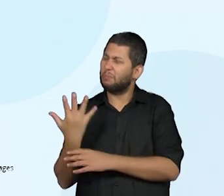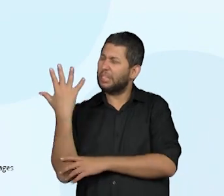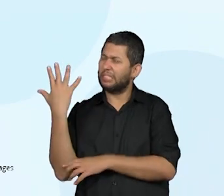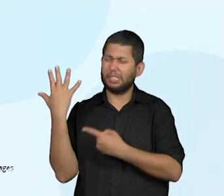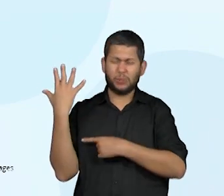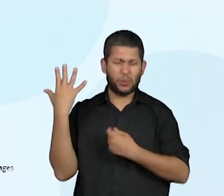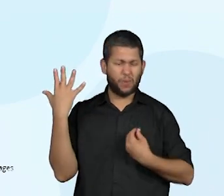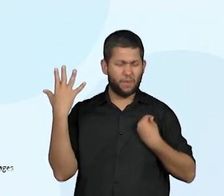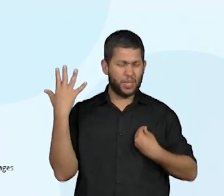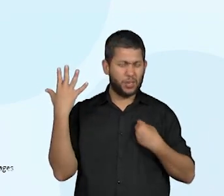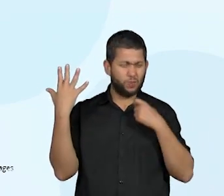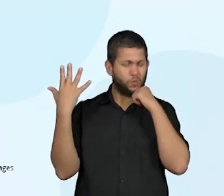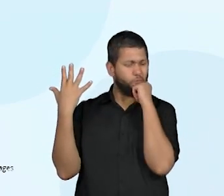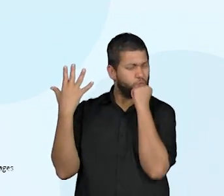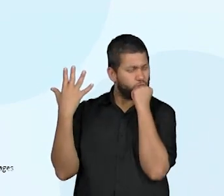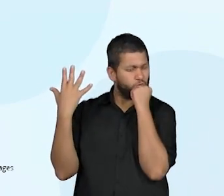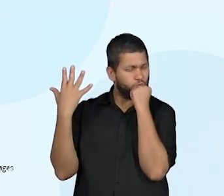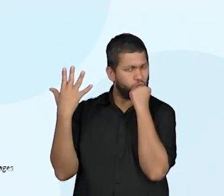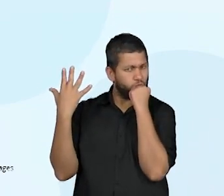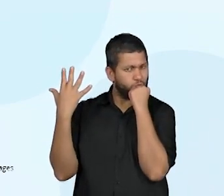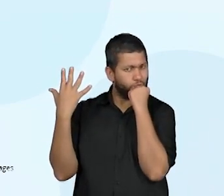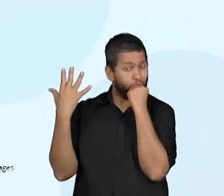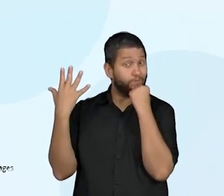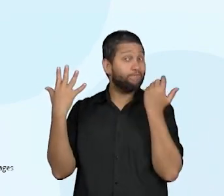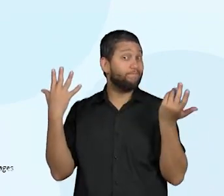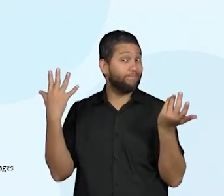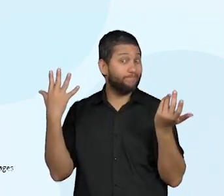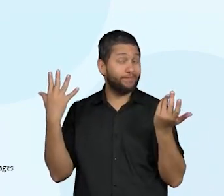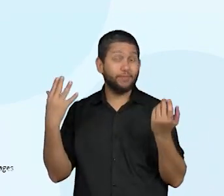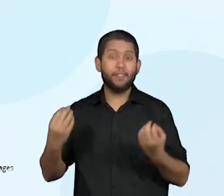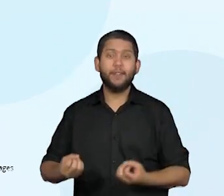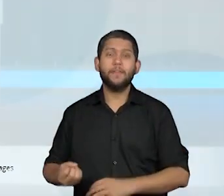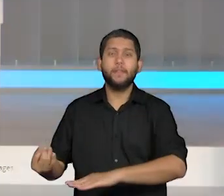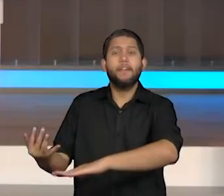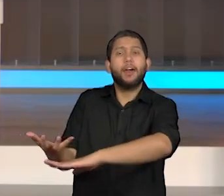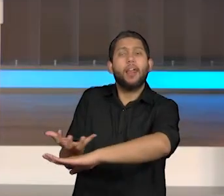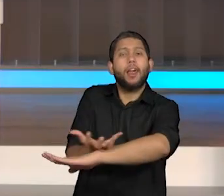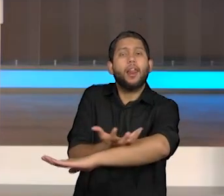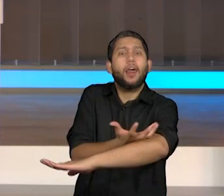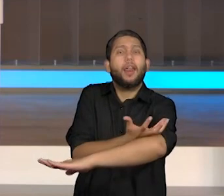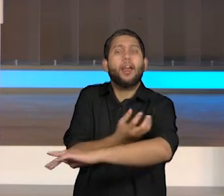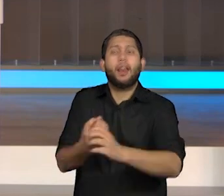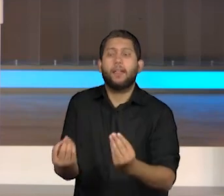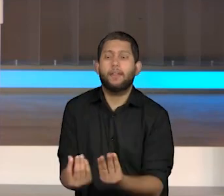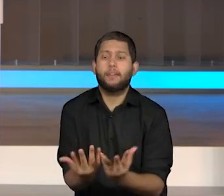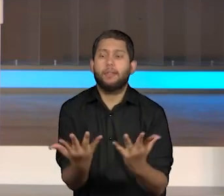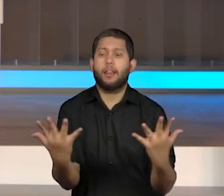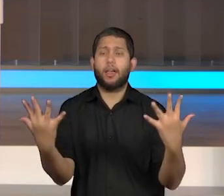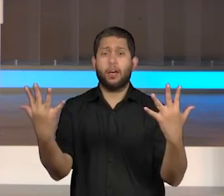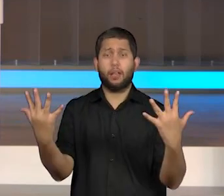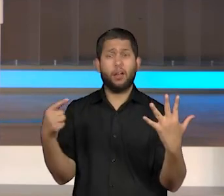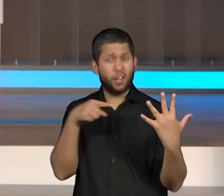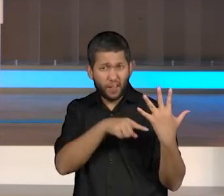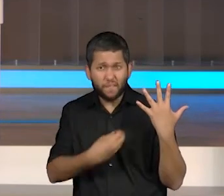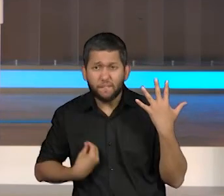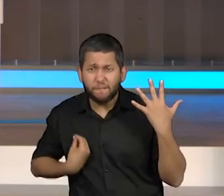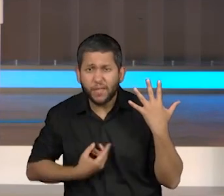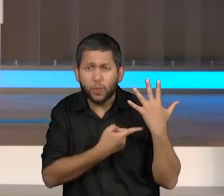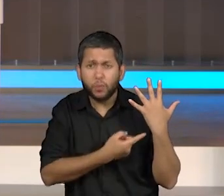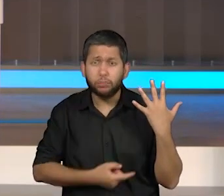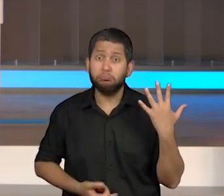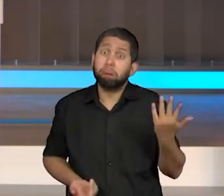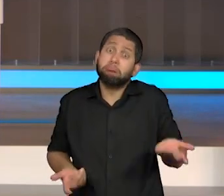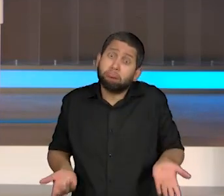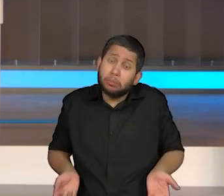são seres vivos? Então, se as plantas são seres vivos, elas se alimentam, não é verdade? Porque